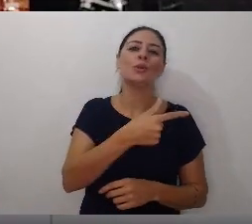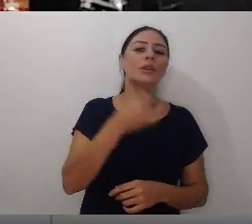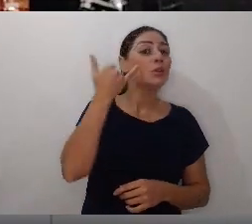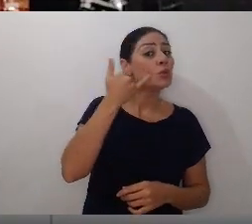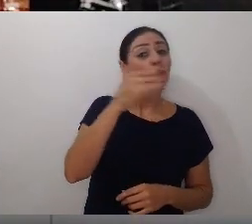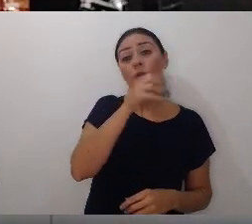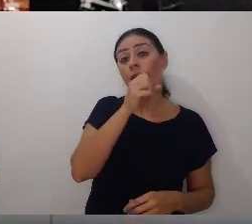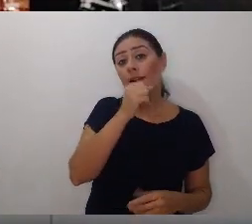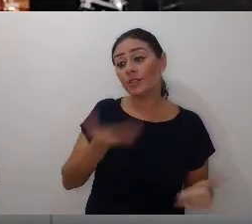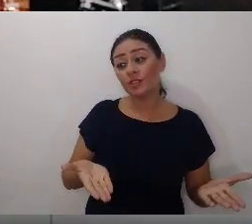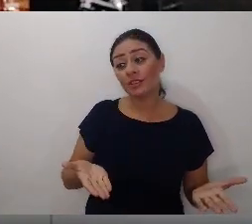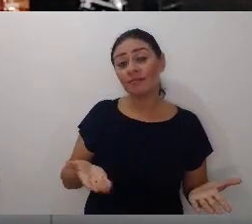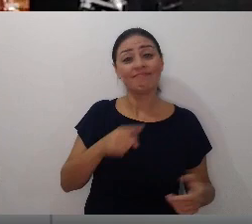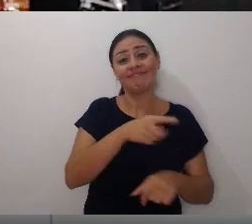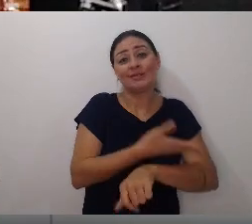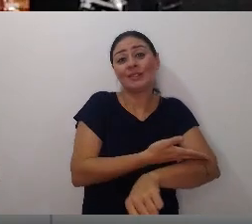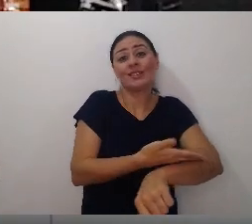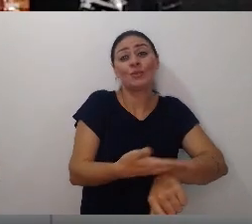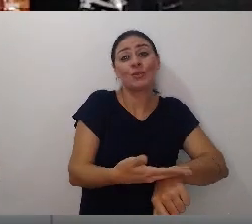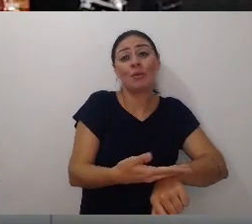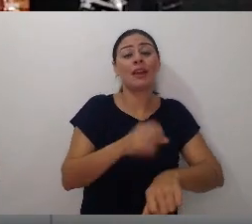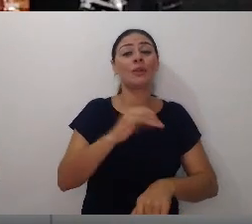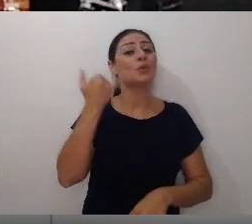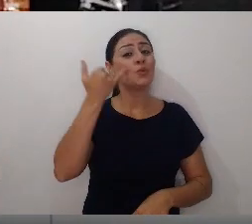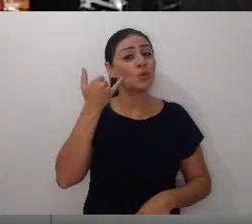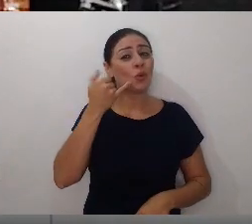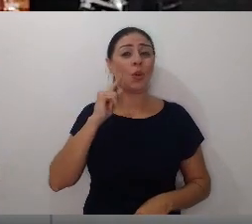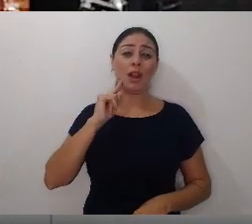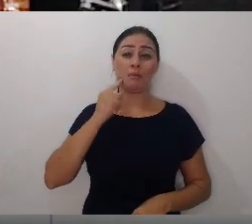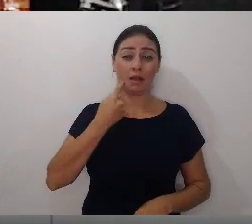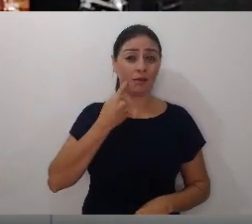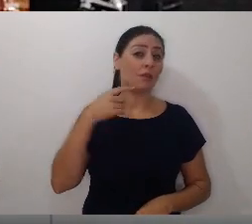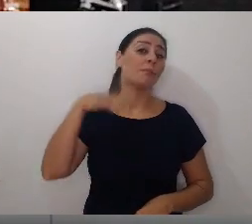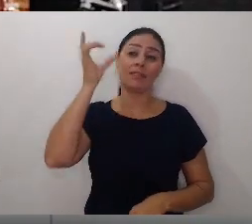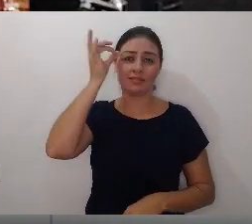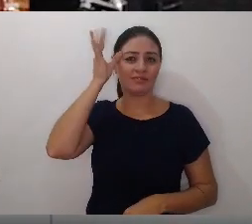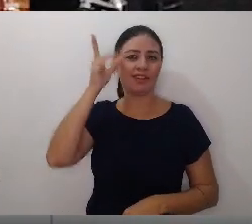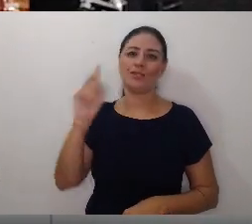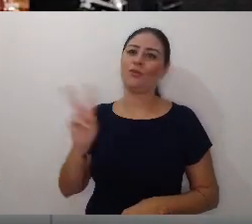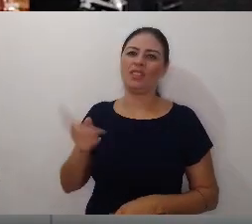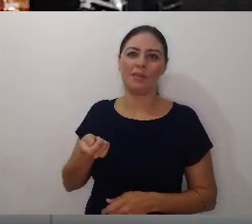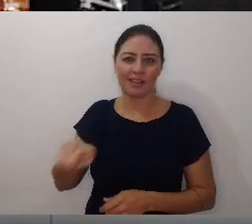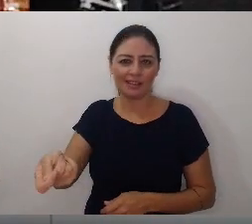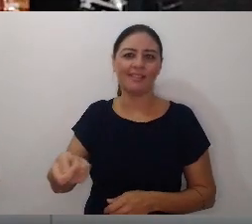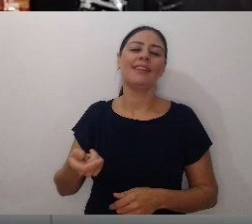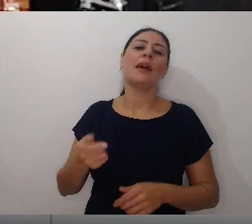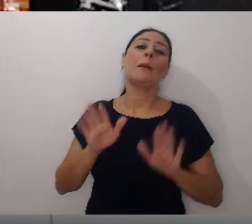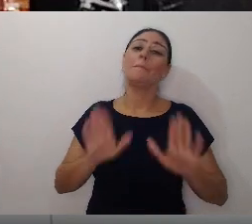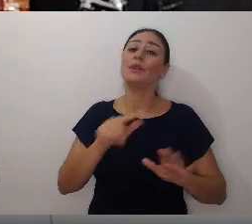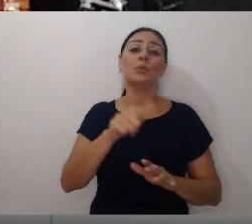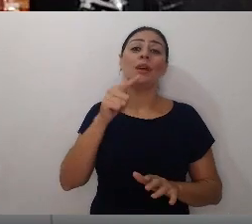Vai demorar, é mais fácil socar na criança um polivitamínico do que fazer ela tomar um suco de laranja, quando ela não